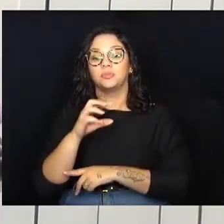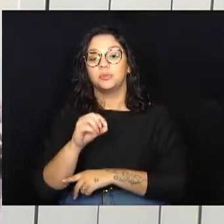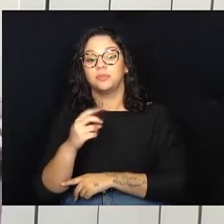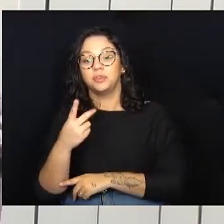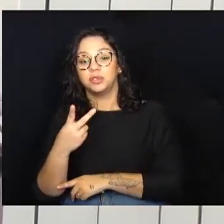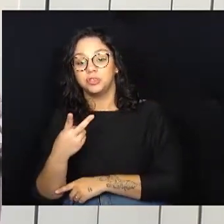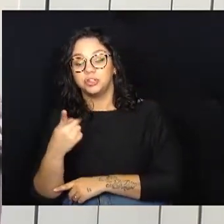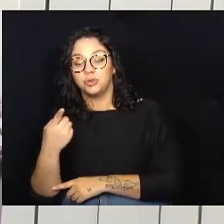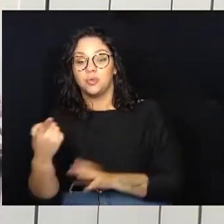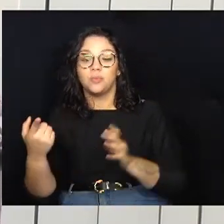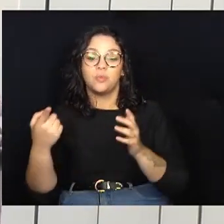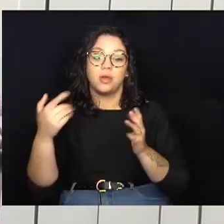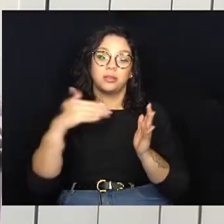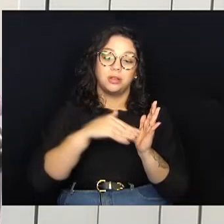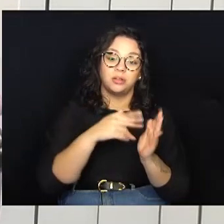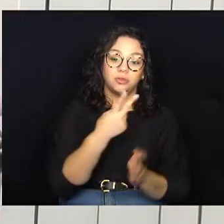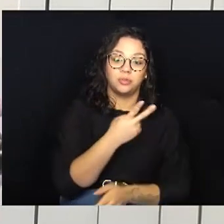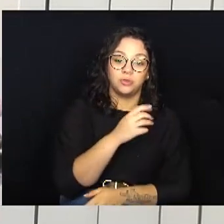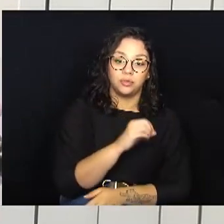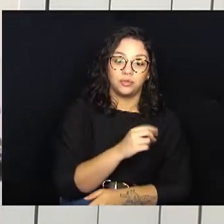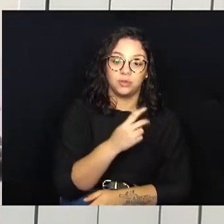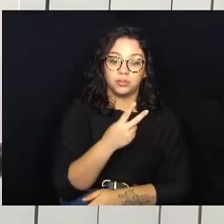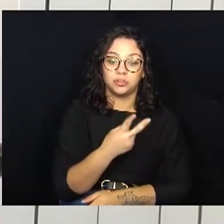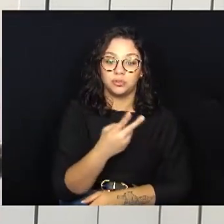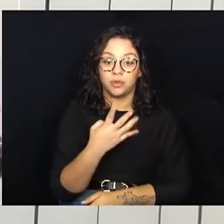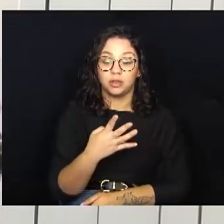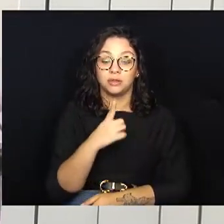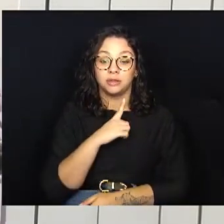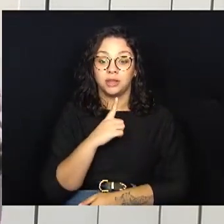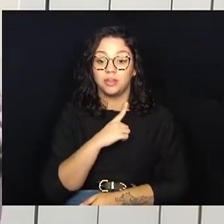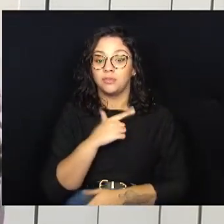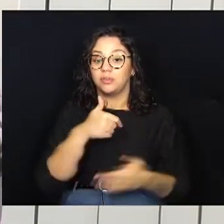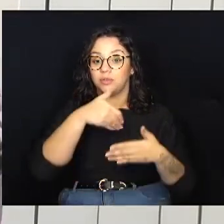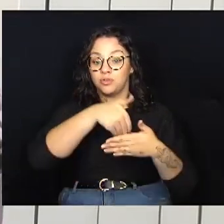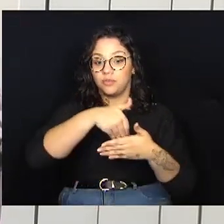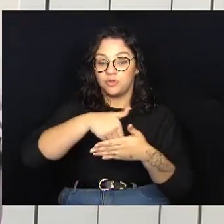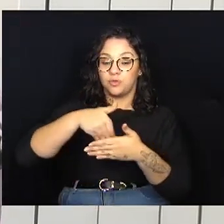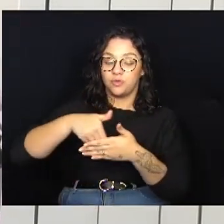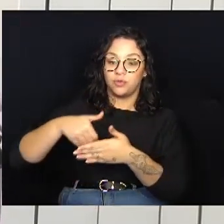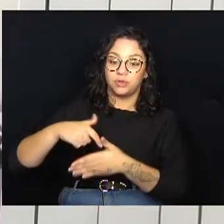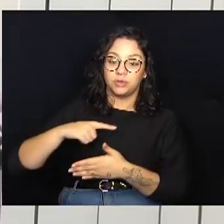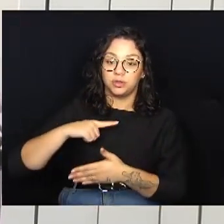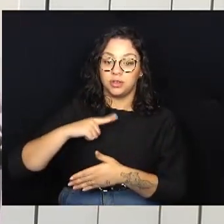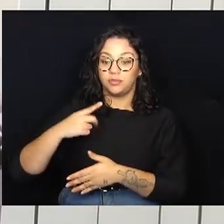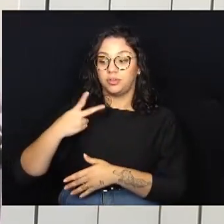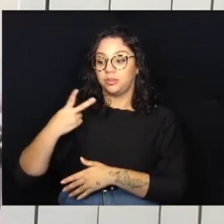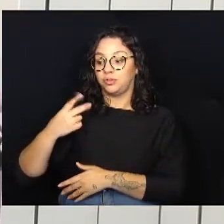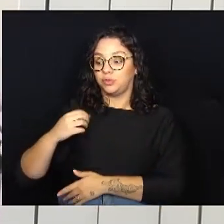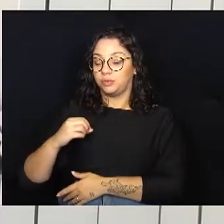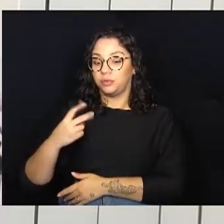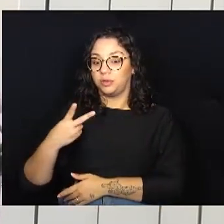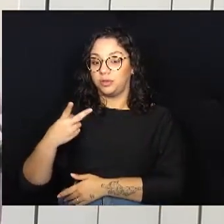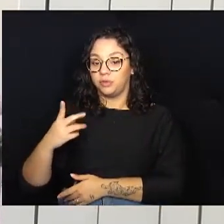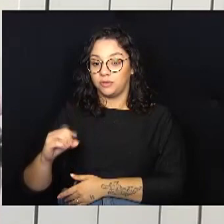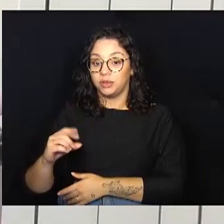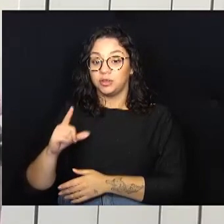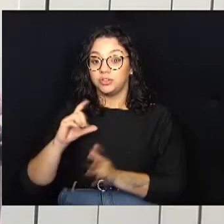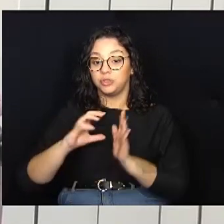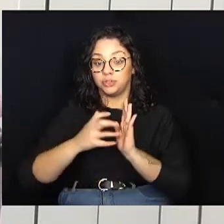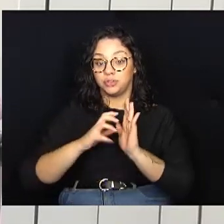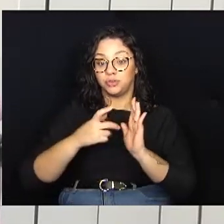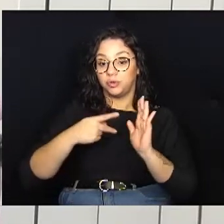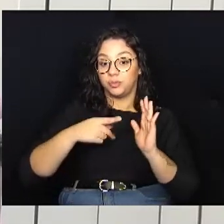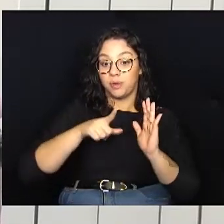2021-2024. Com 2.412 votos obtidos nas eleições de 2020, Edivaldo Cabello, do PL, é o